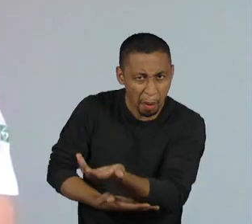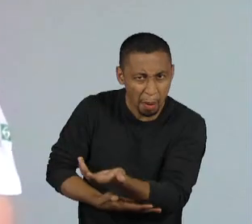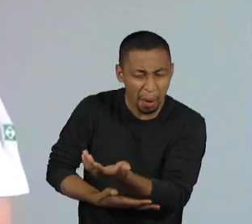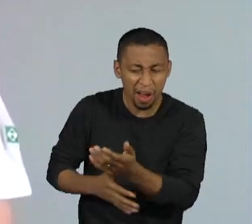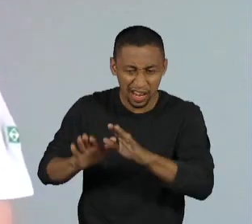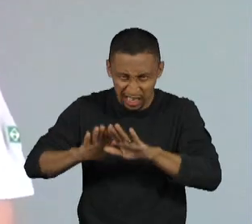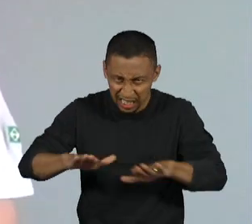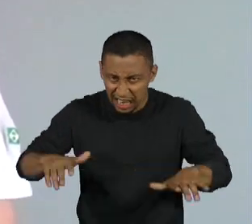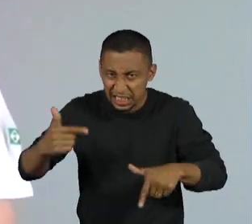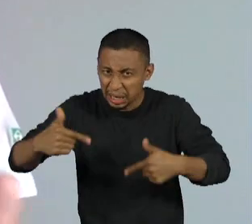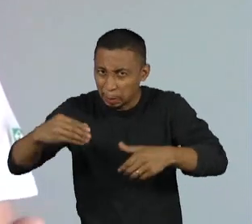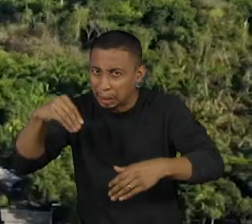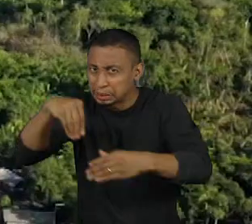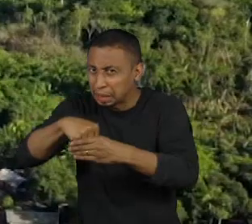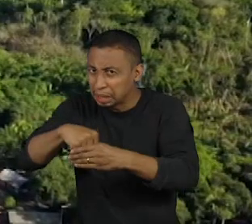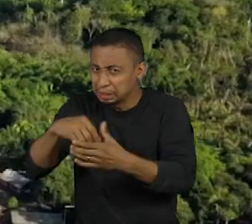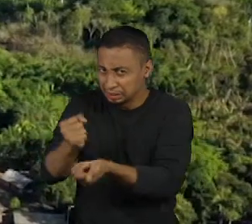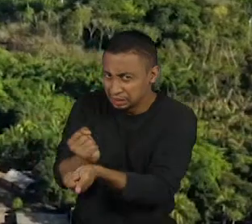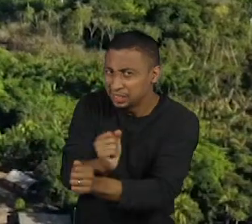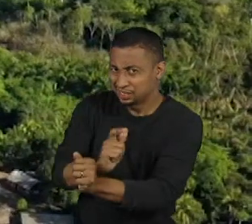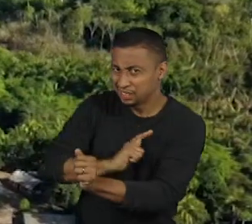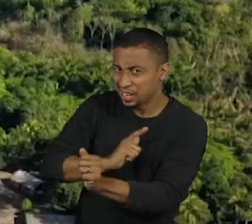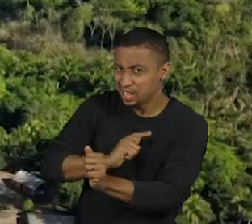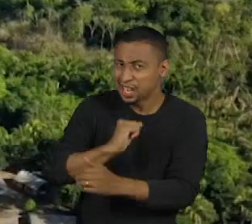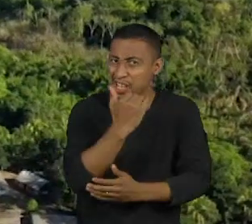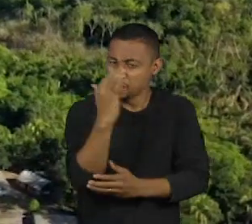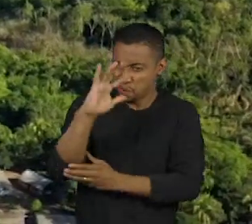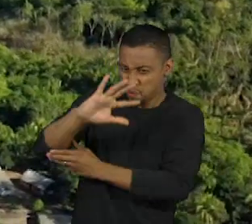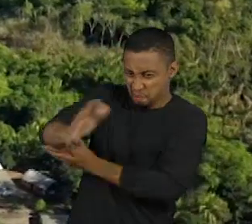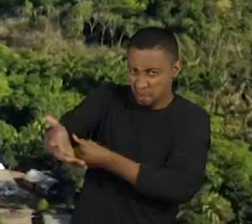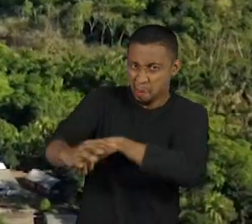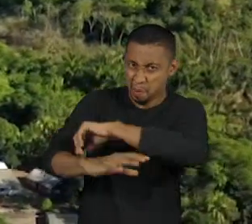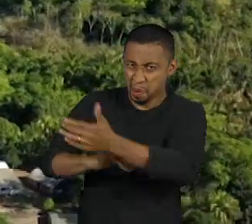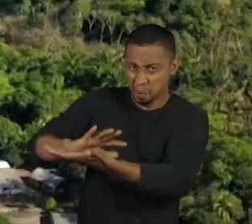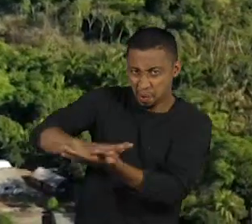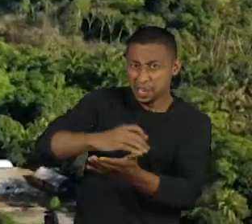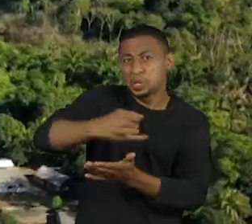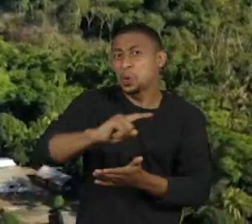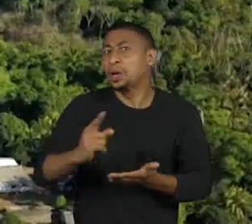Esse produto, ele está desmatando ou não está desmatando?